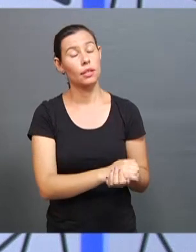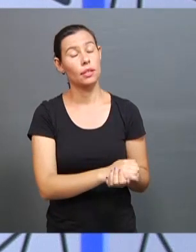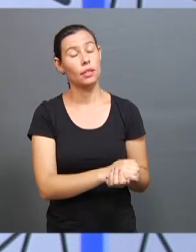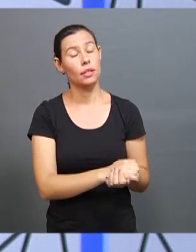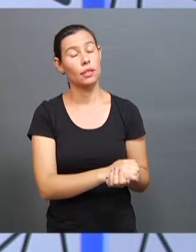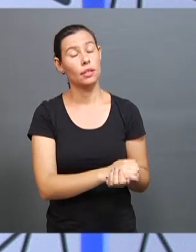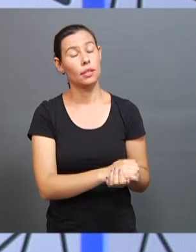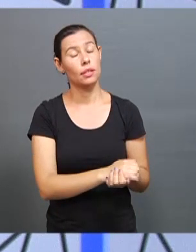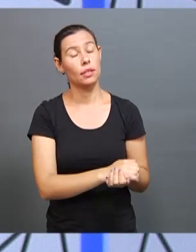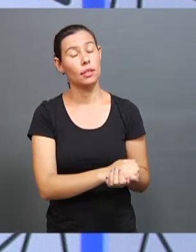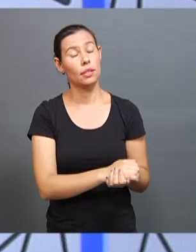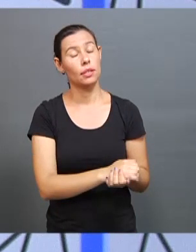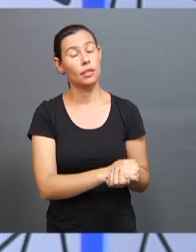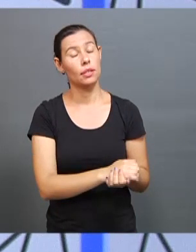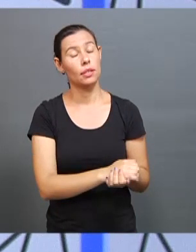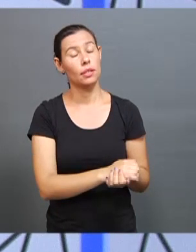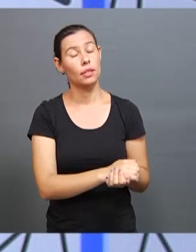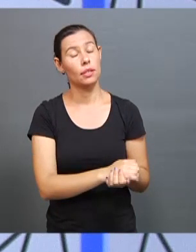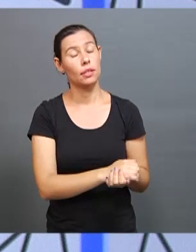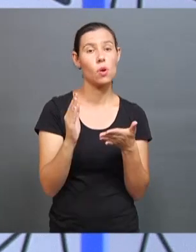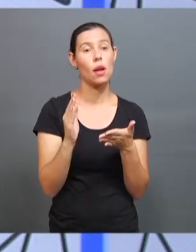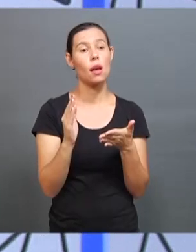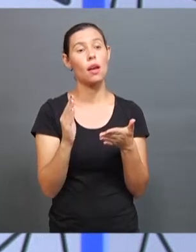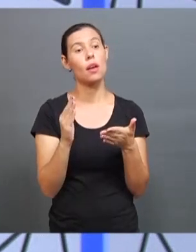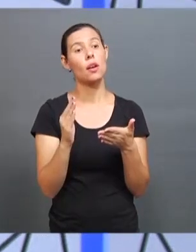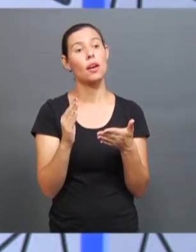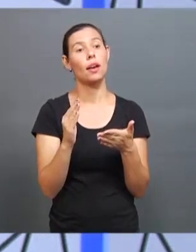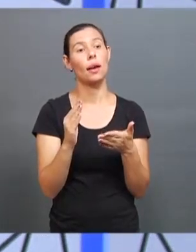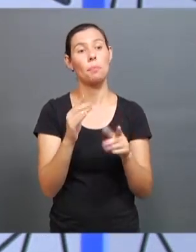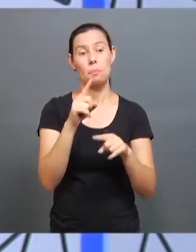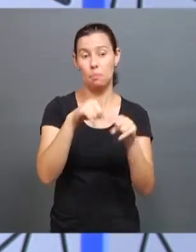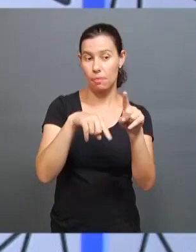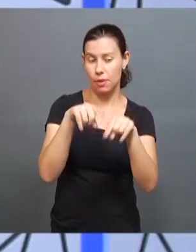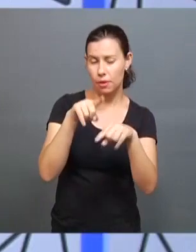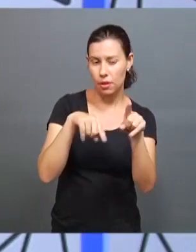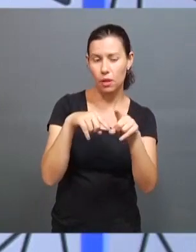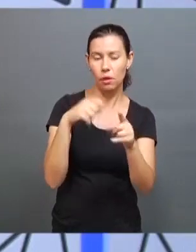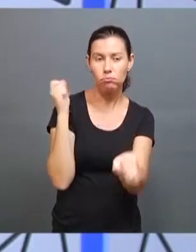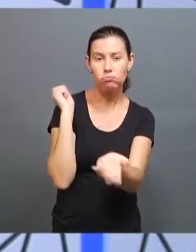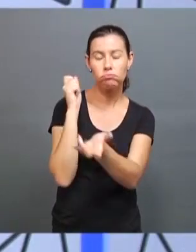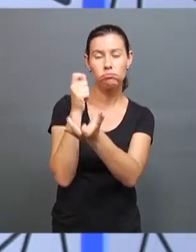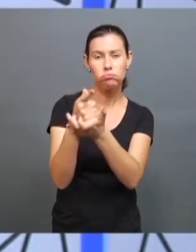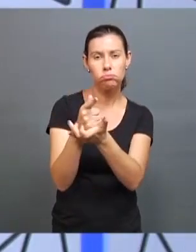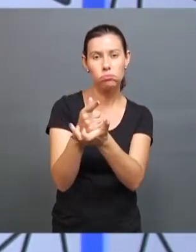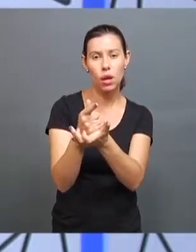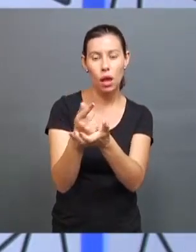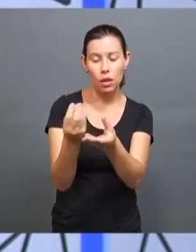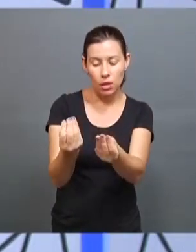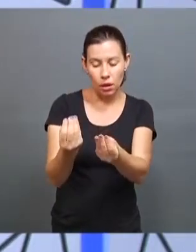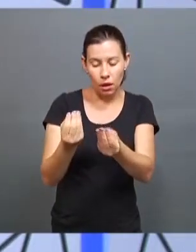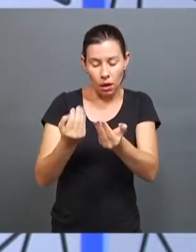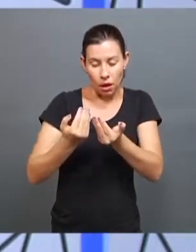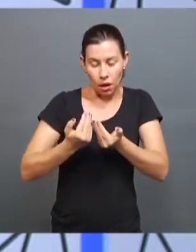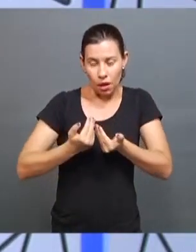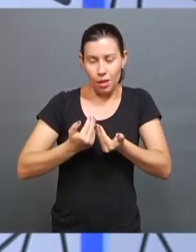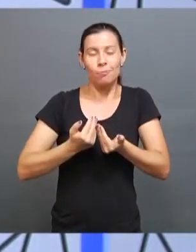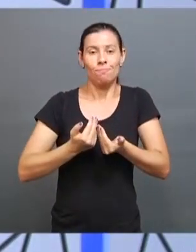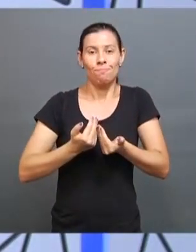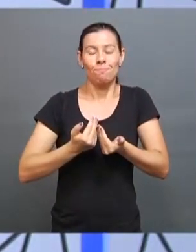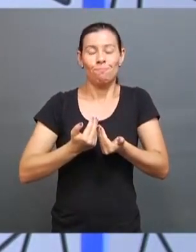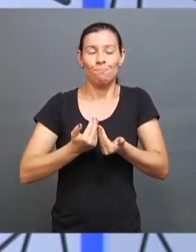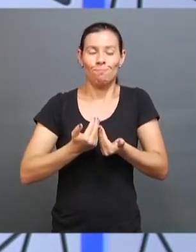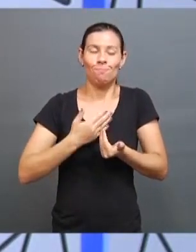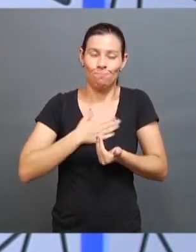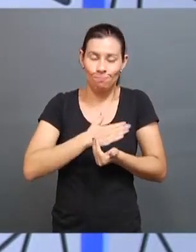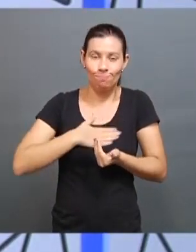entender. Satisfazem aquele desejo que é momentâneo. né?